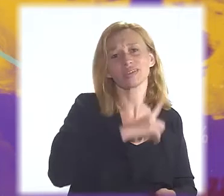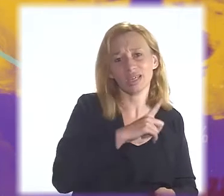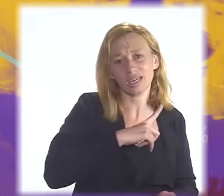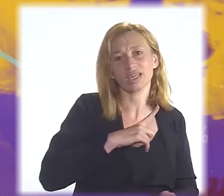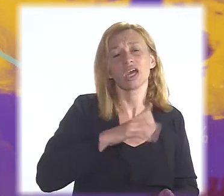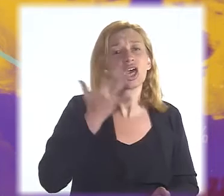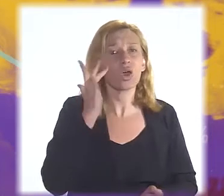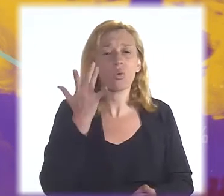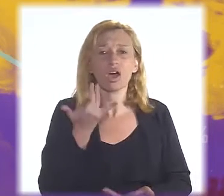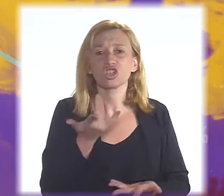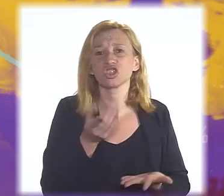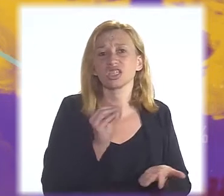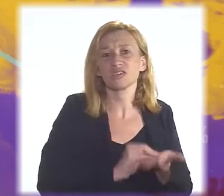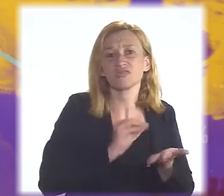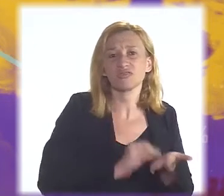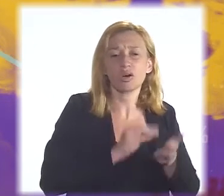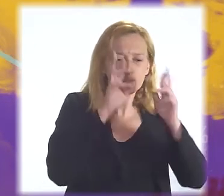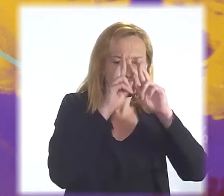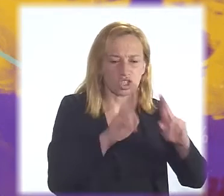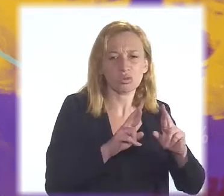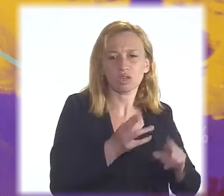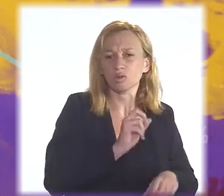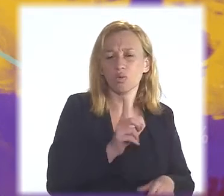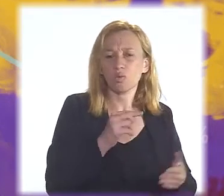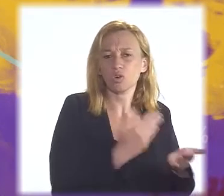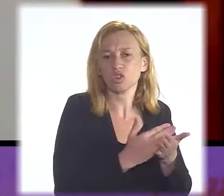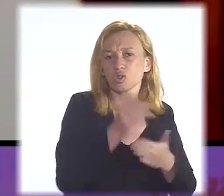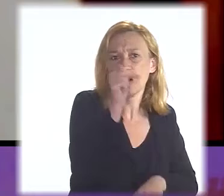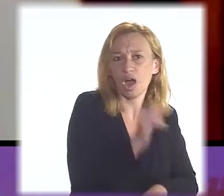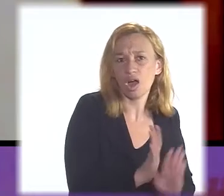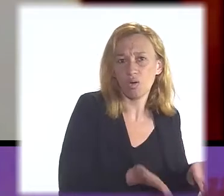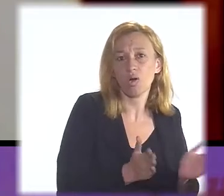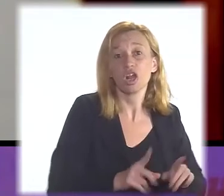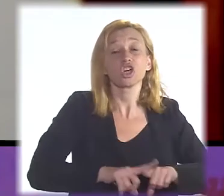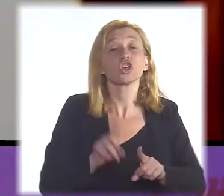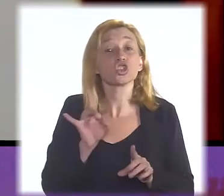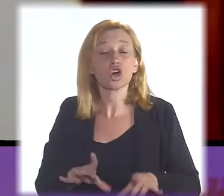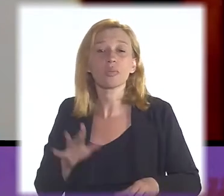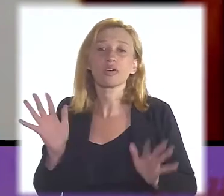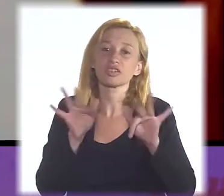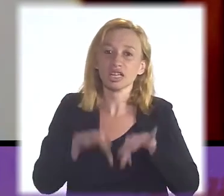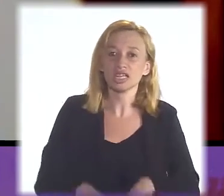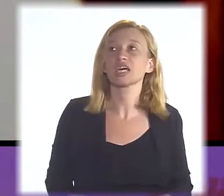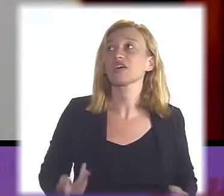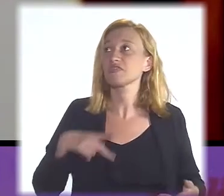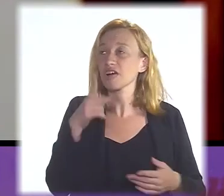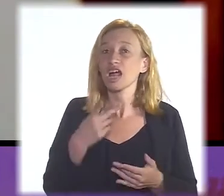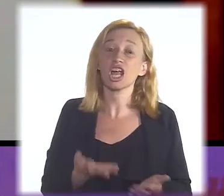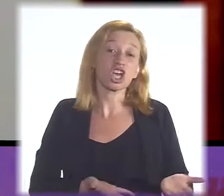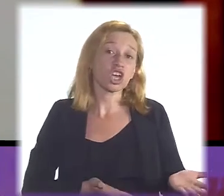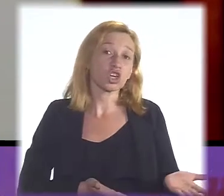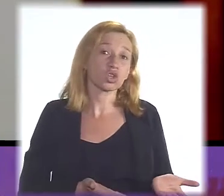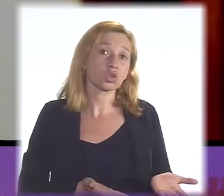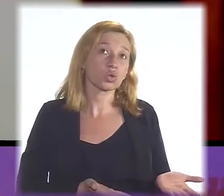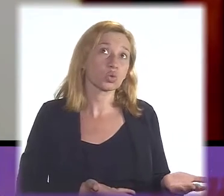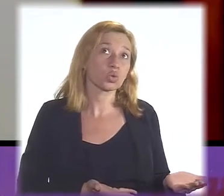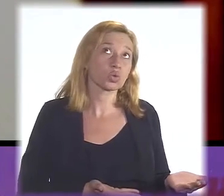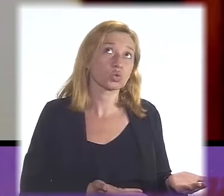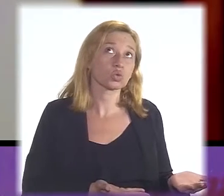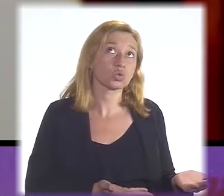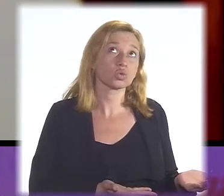tarde demais, porque esse desrespeito não é de agora, Rui. Tem se acentuado. Só para fechar, tem gente que diz que o jovem